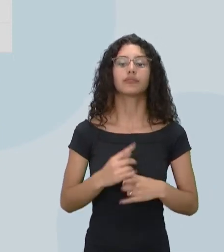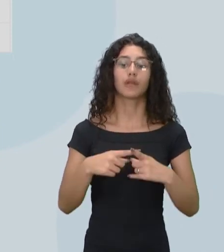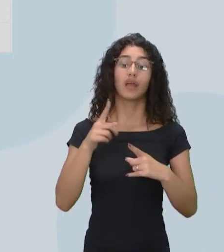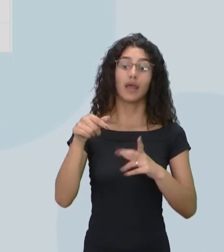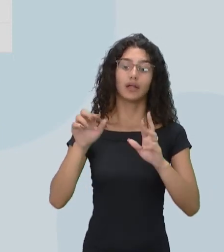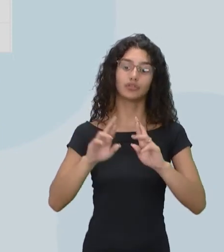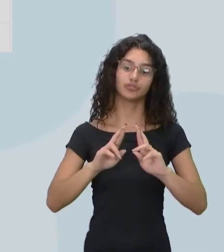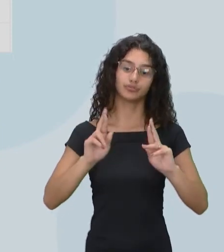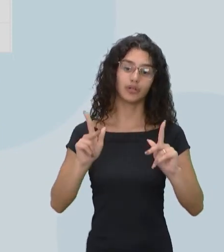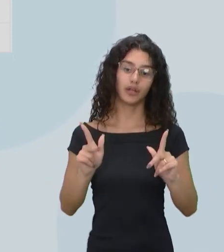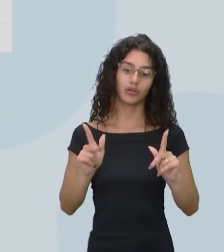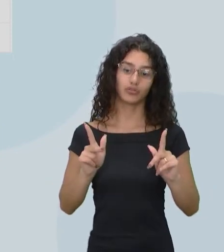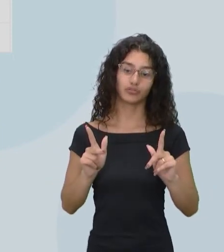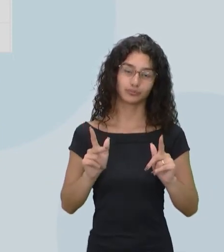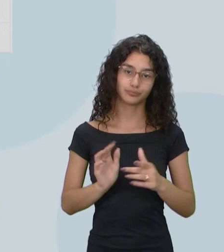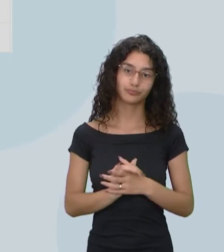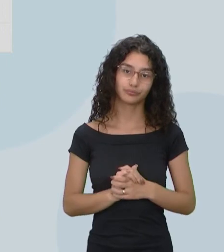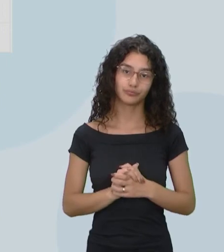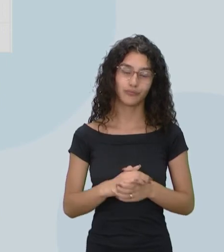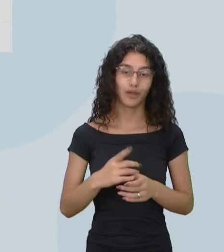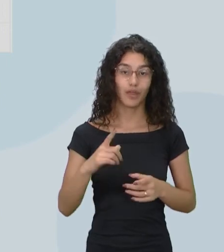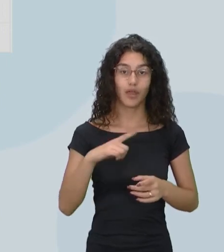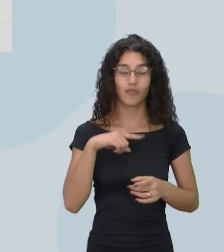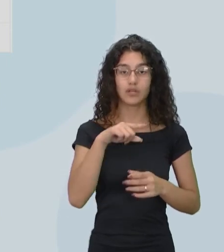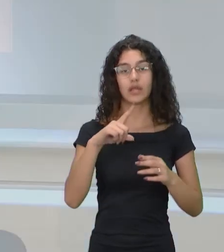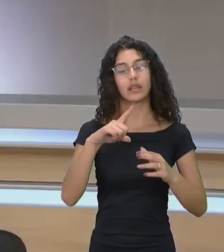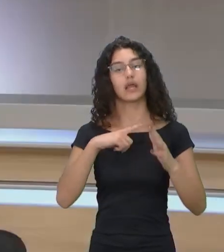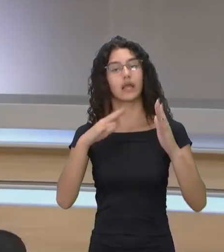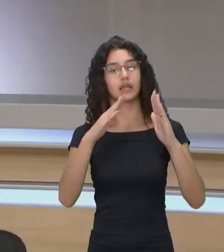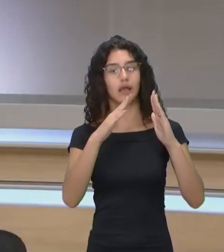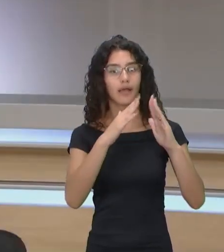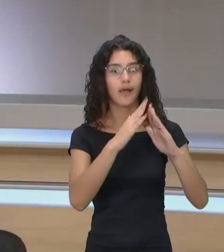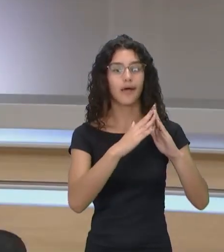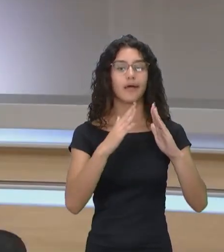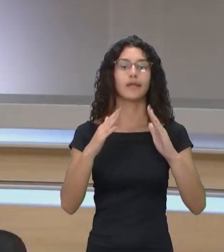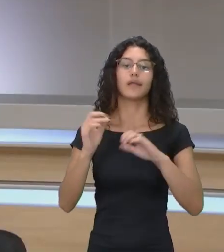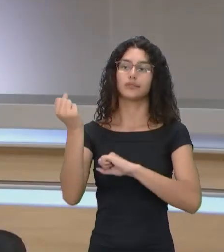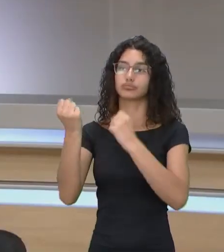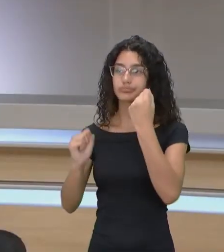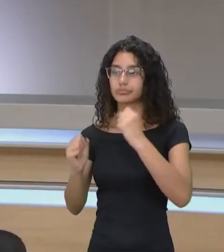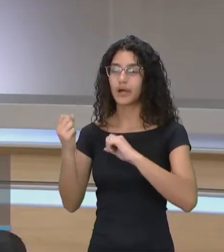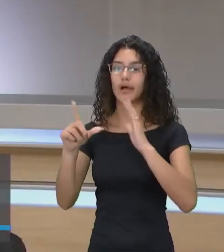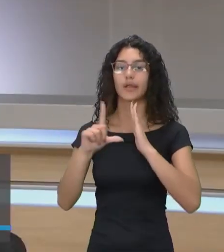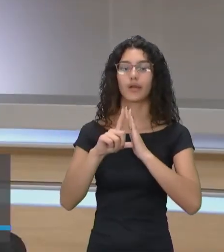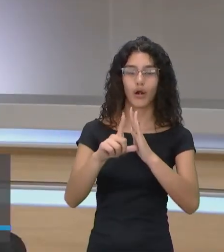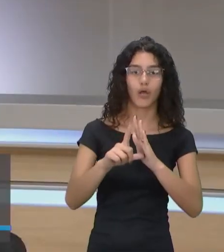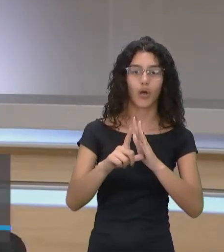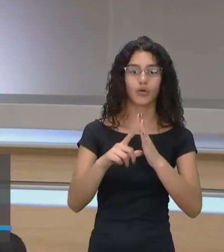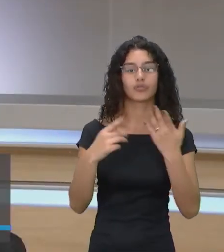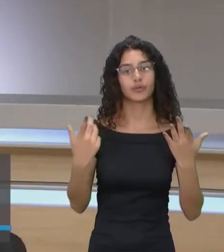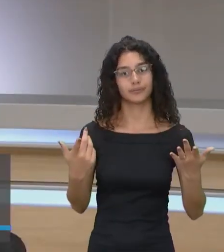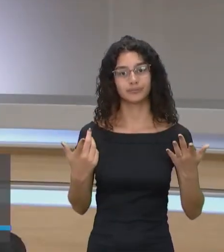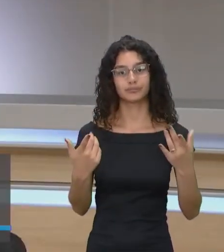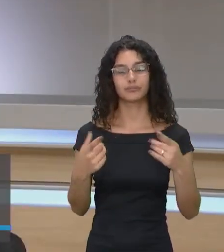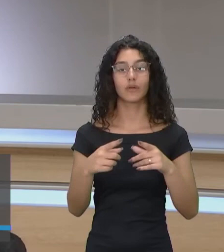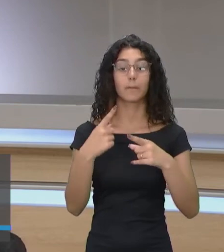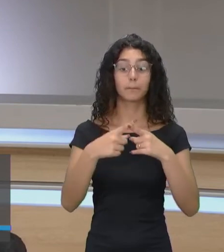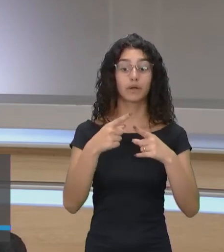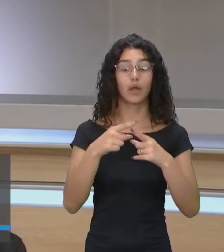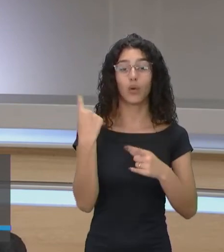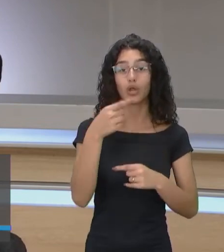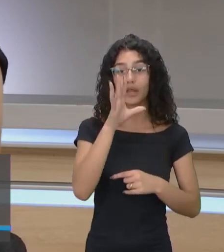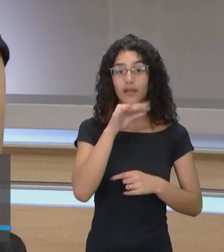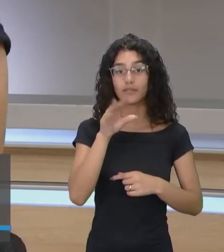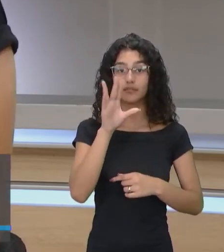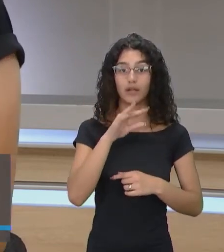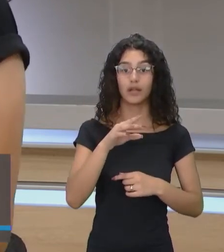muito diferente os gastos que você vai ter numa residência, num comércio, na indústria, principalmente porque quando a gente está